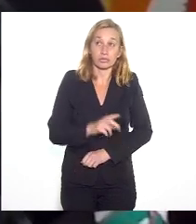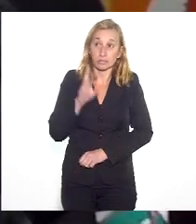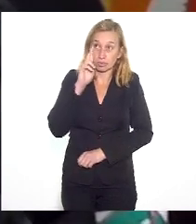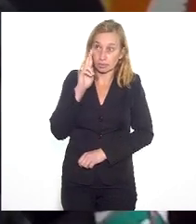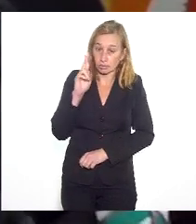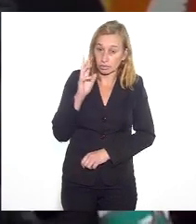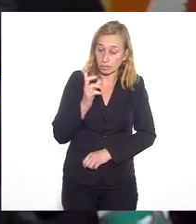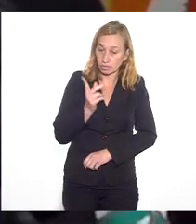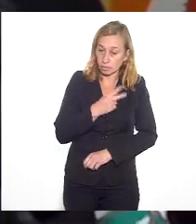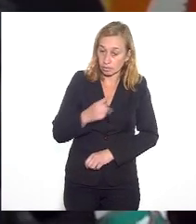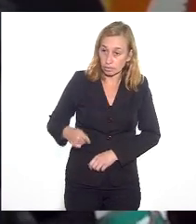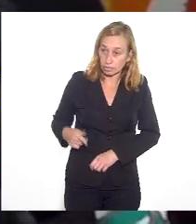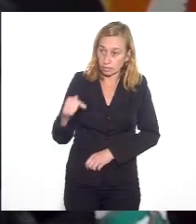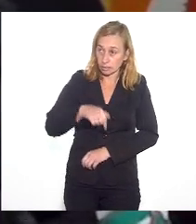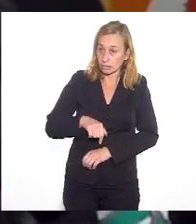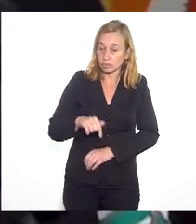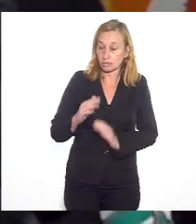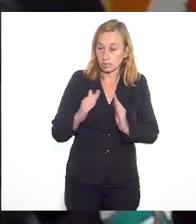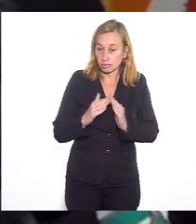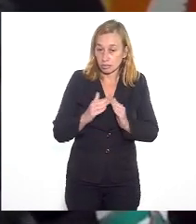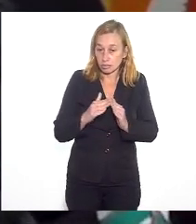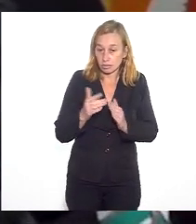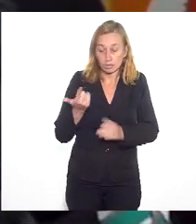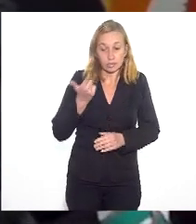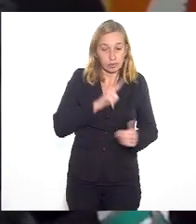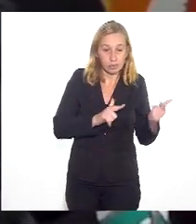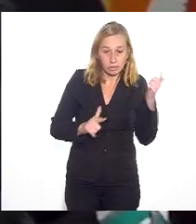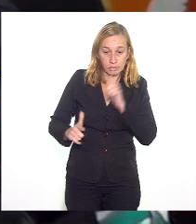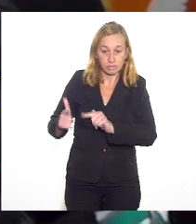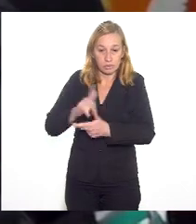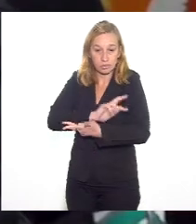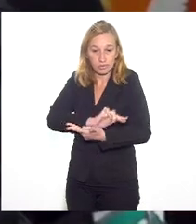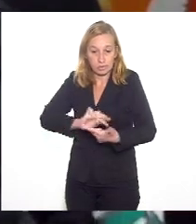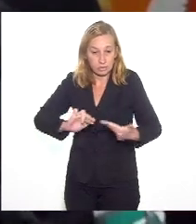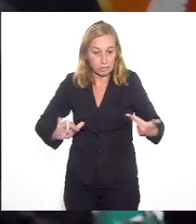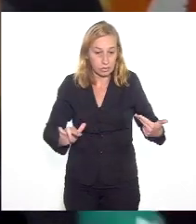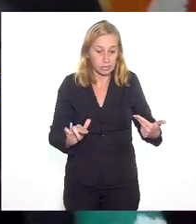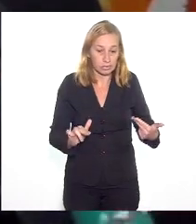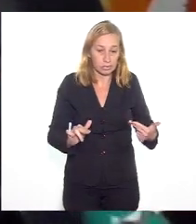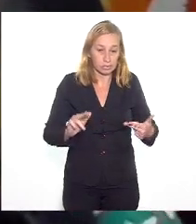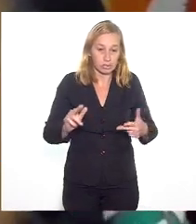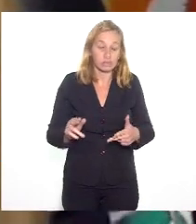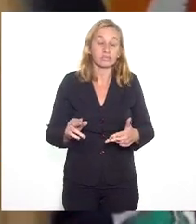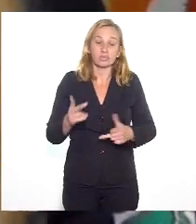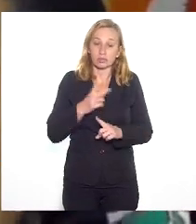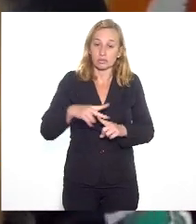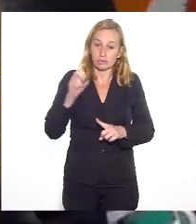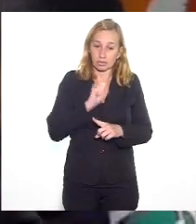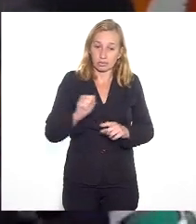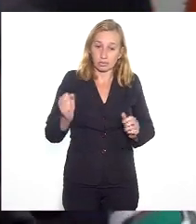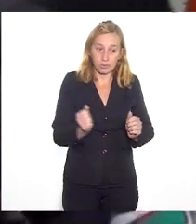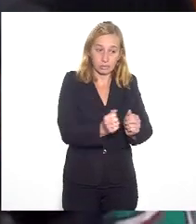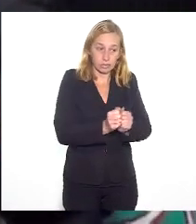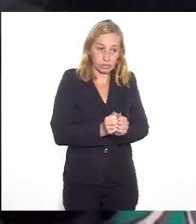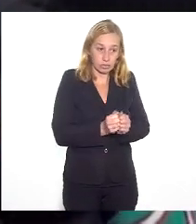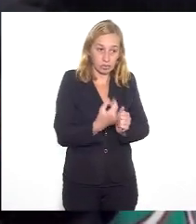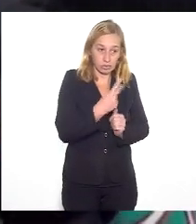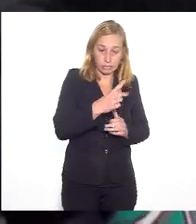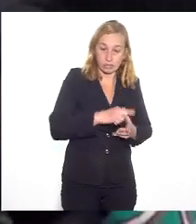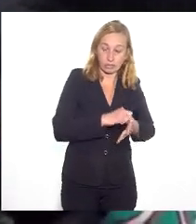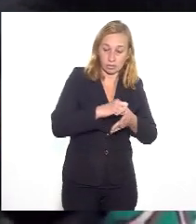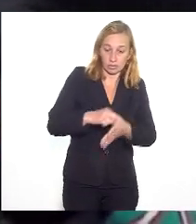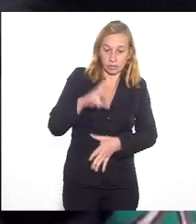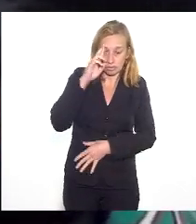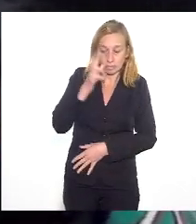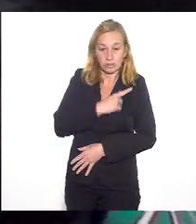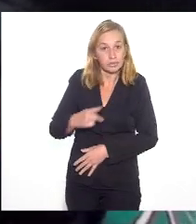na casa, conquistando muitas vitórias, inclusive sob a sua brilhante e forte liderança.